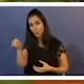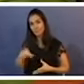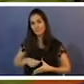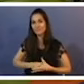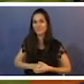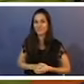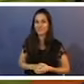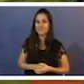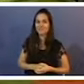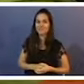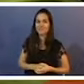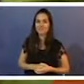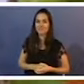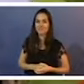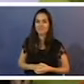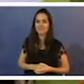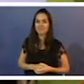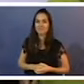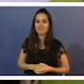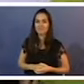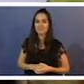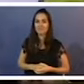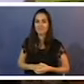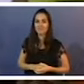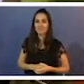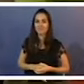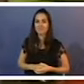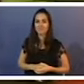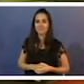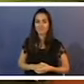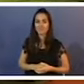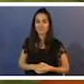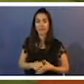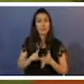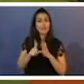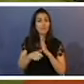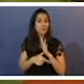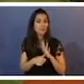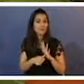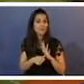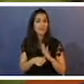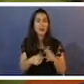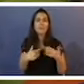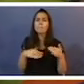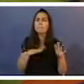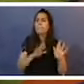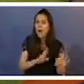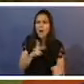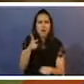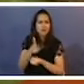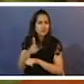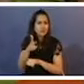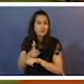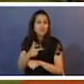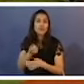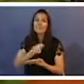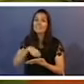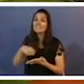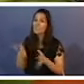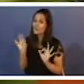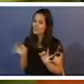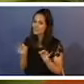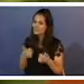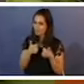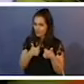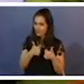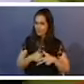pontiagudo tudo bem e depois pausa o vídeo e escreve